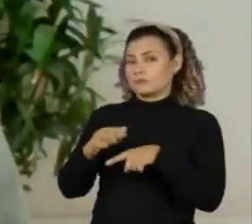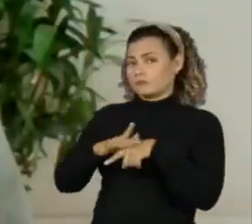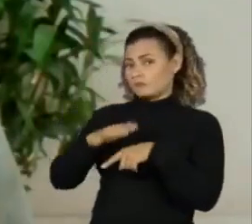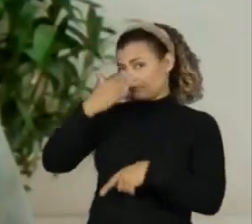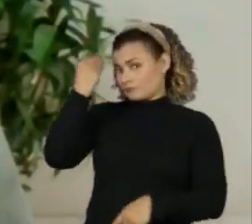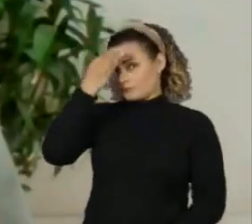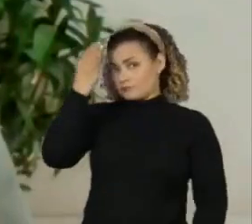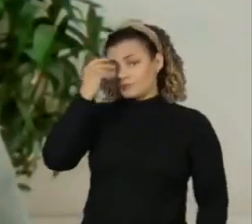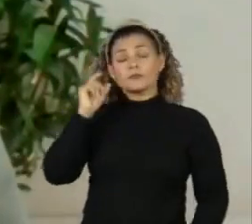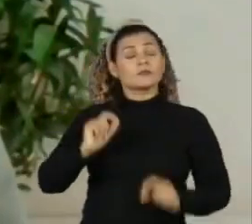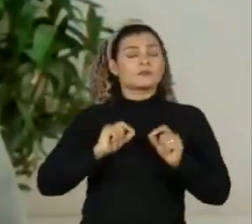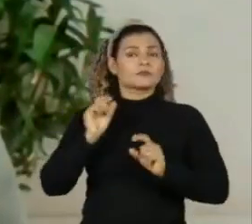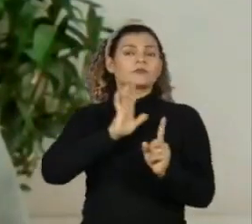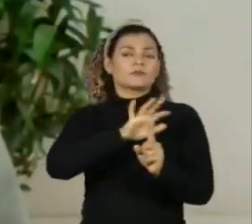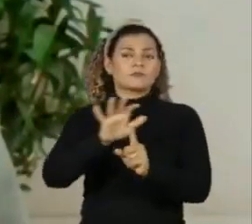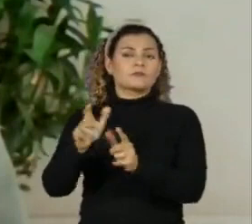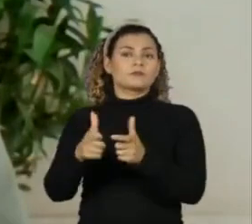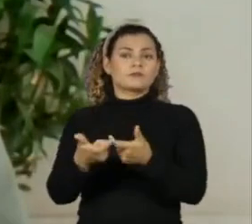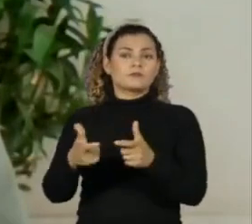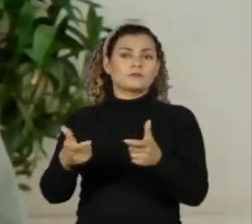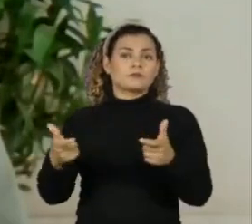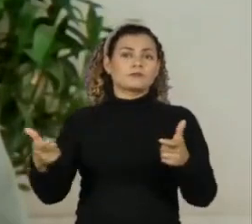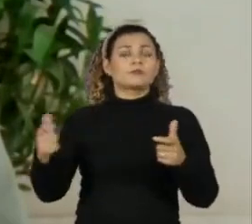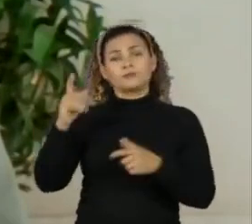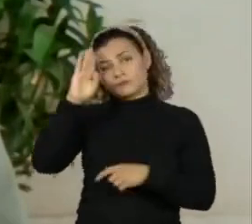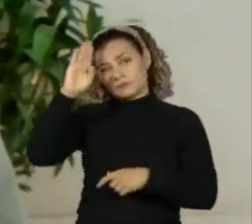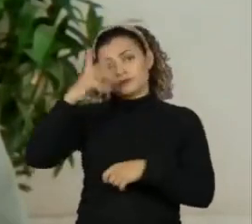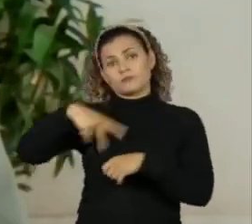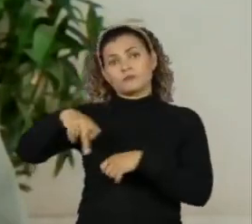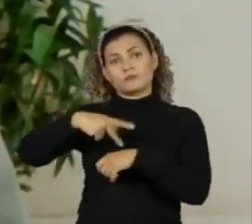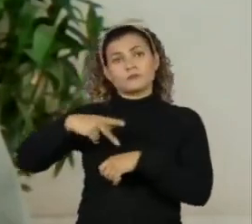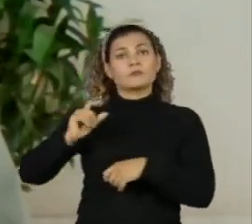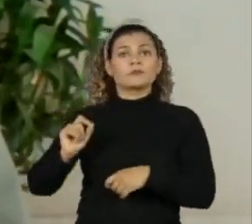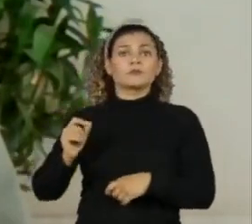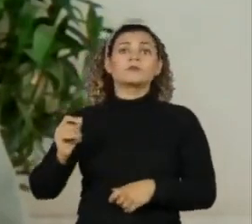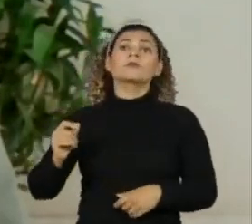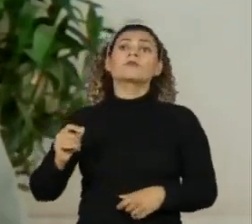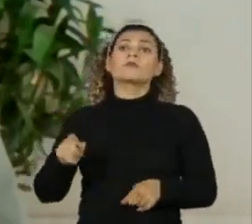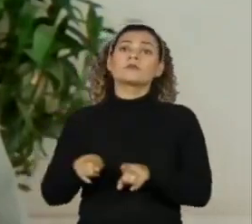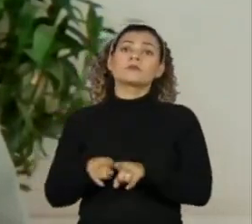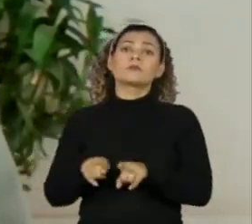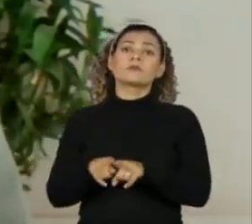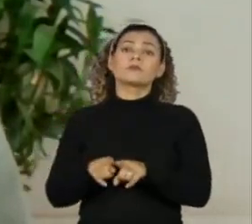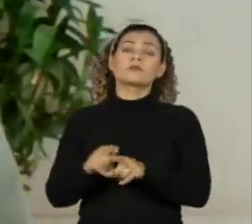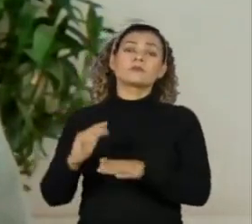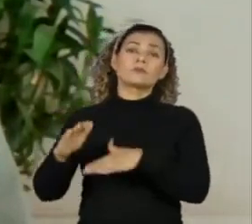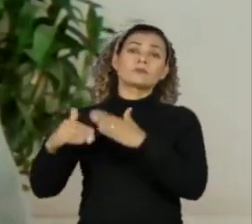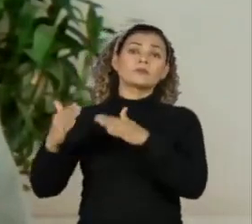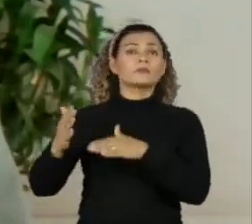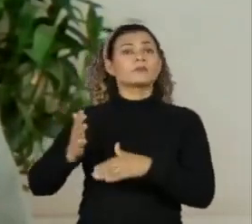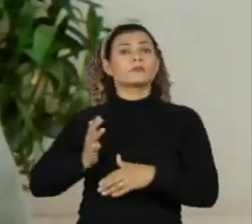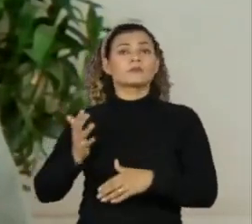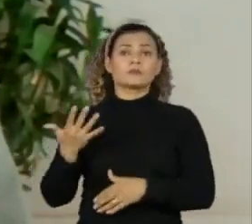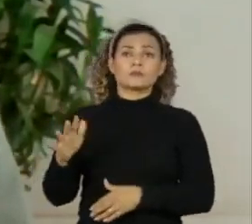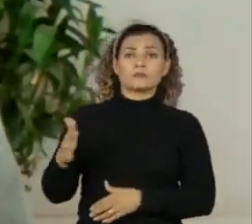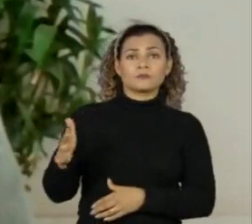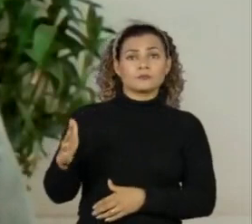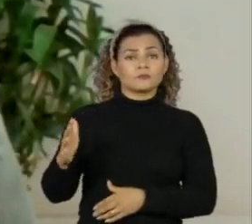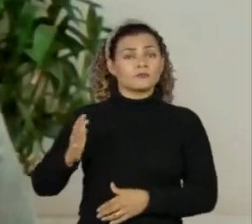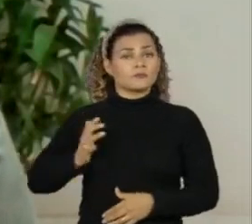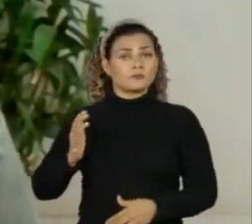têm tido um aumento expressivo, especialmente em países de baixa e média renda, em países em desenvolvimento, porque esses